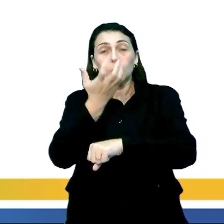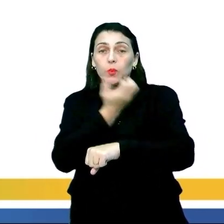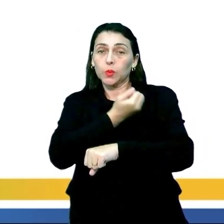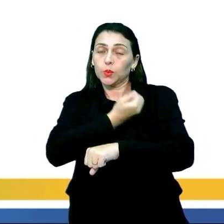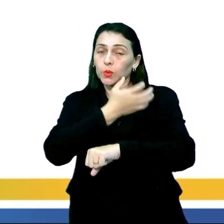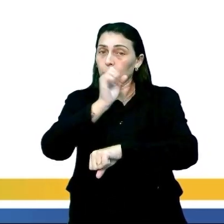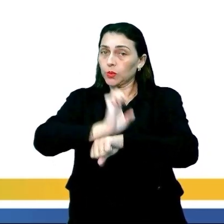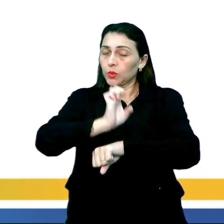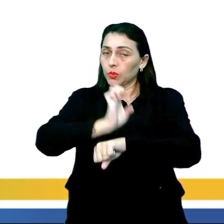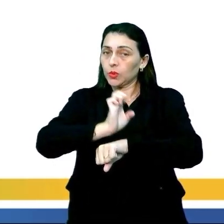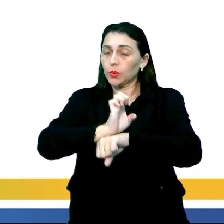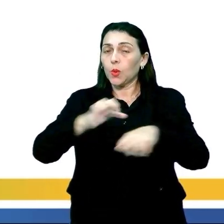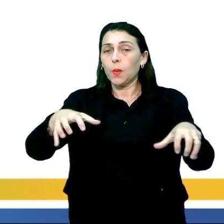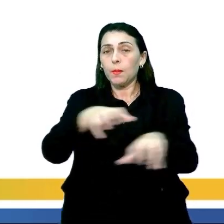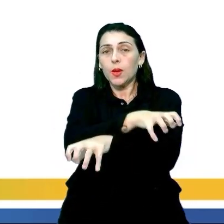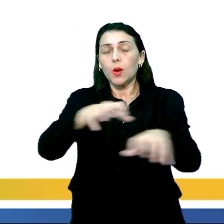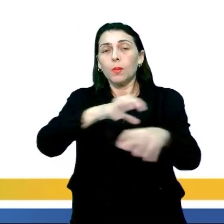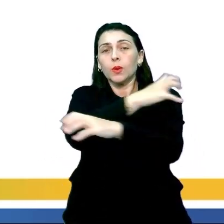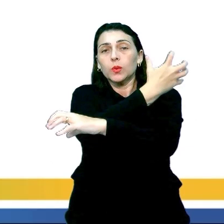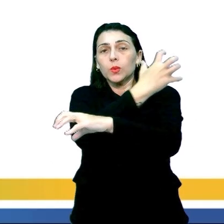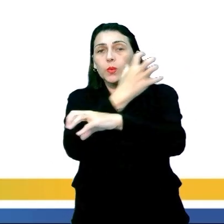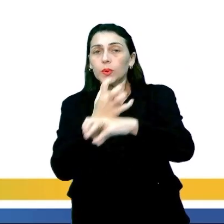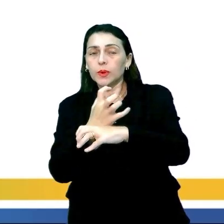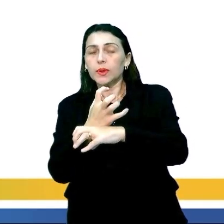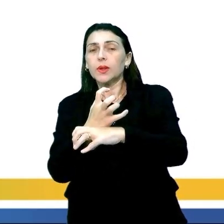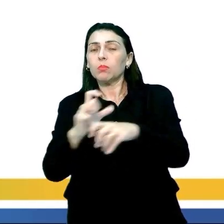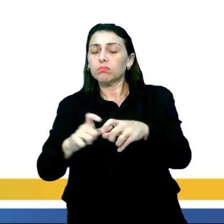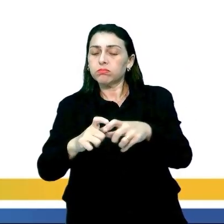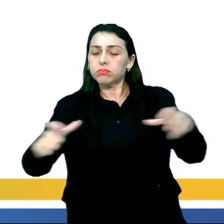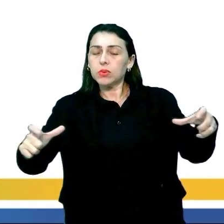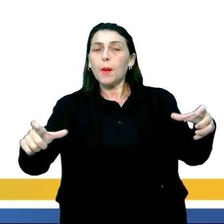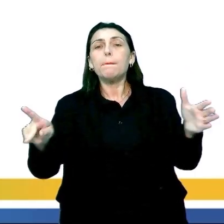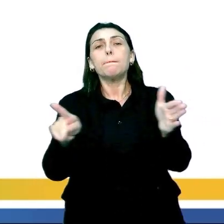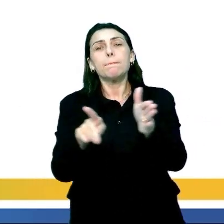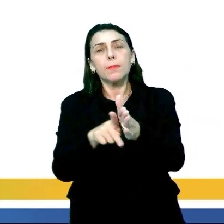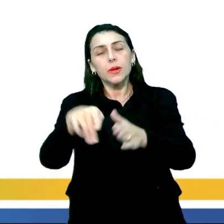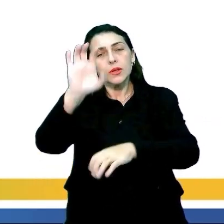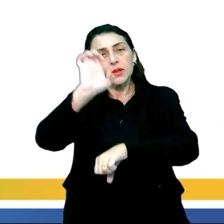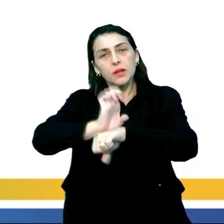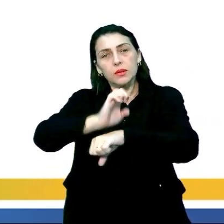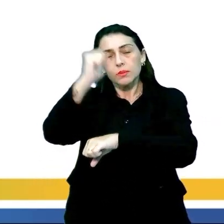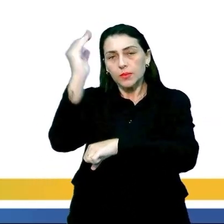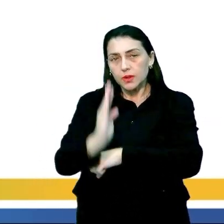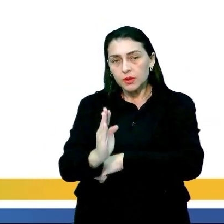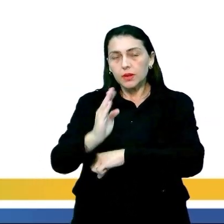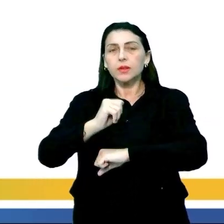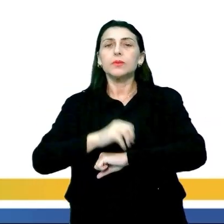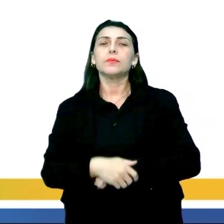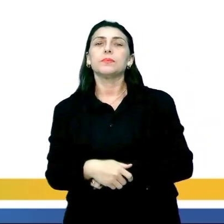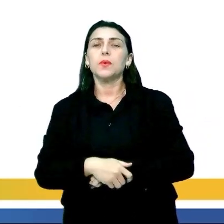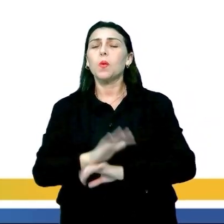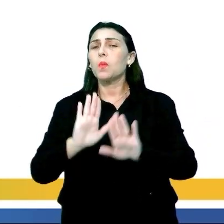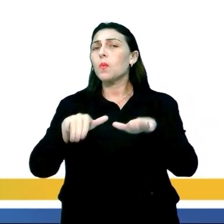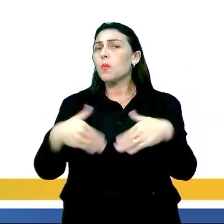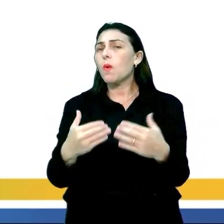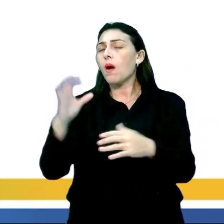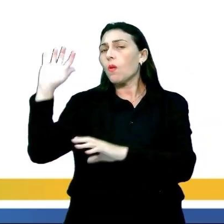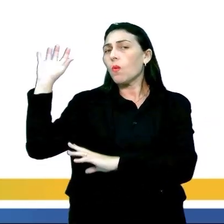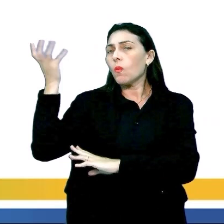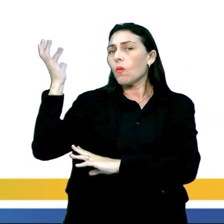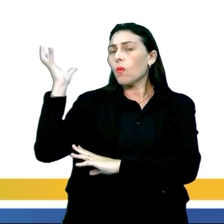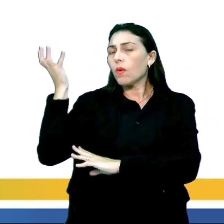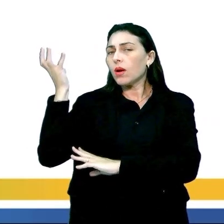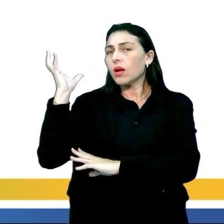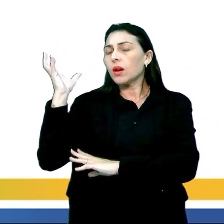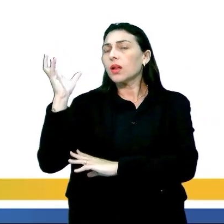de estados, o bioma do Cerrado é o que abrange maior parte dos estados brasileiros. Qual seria o clima